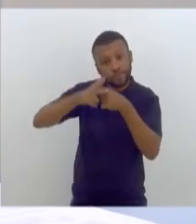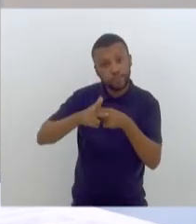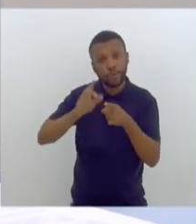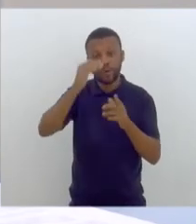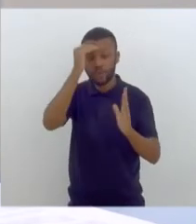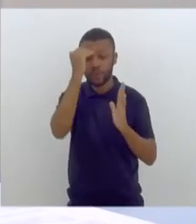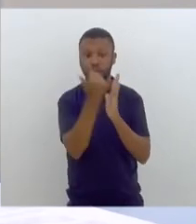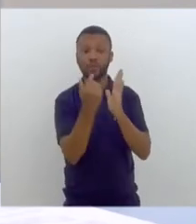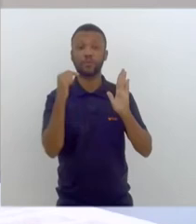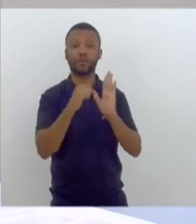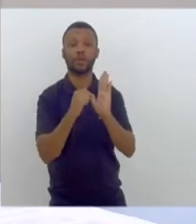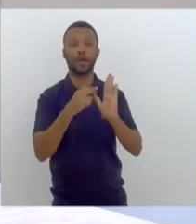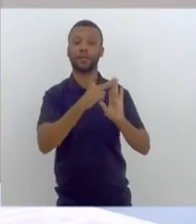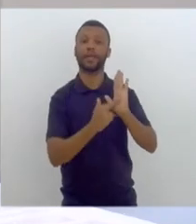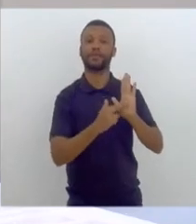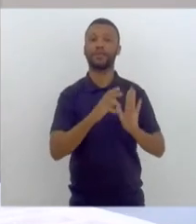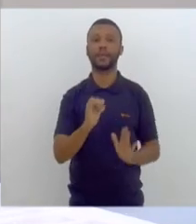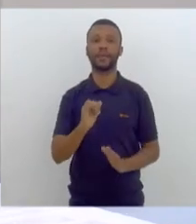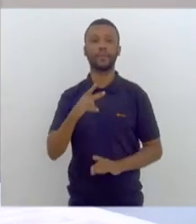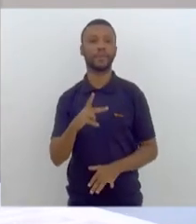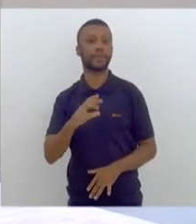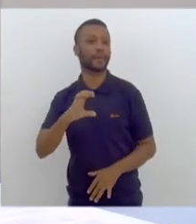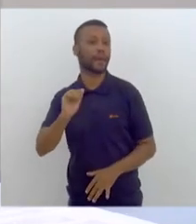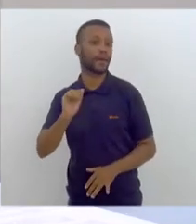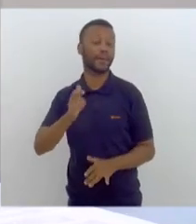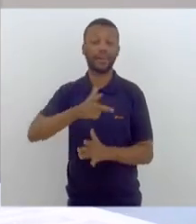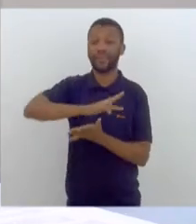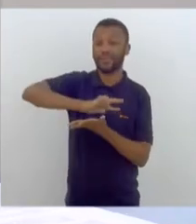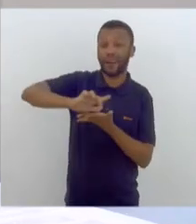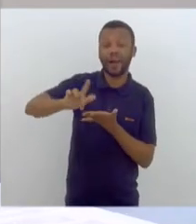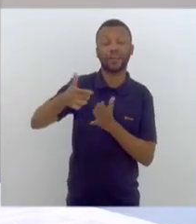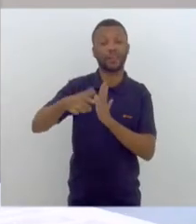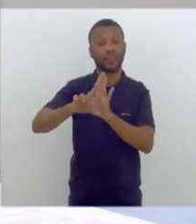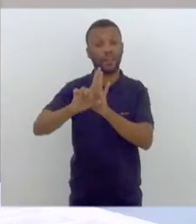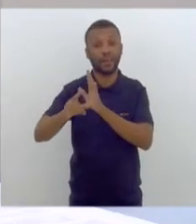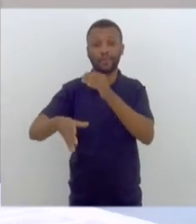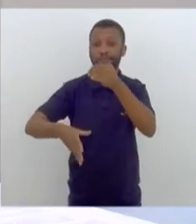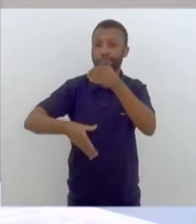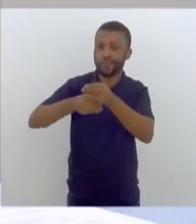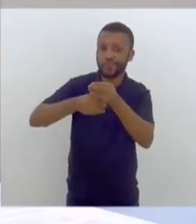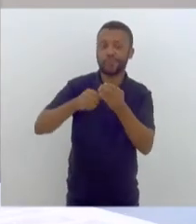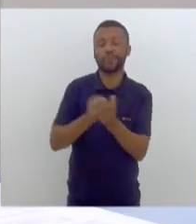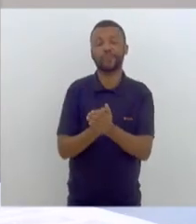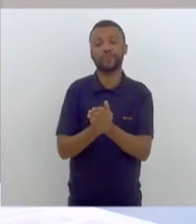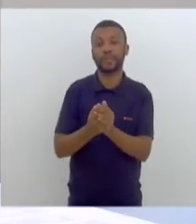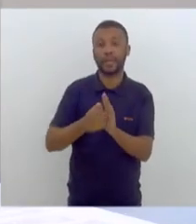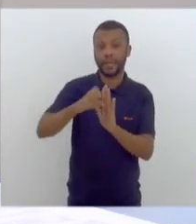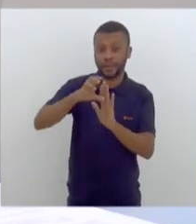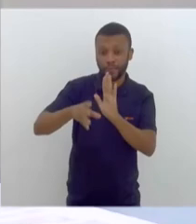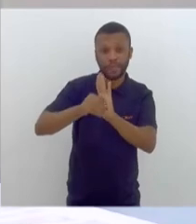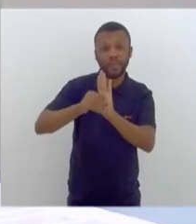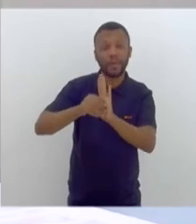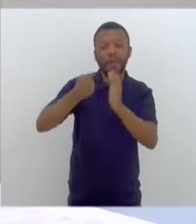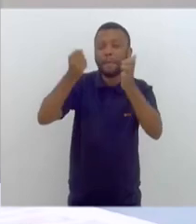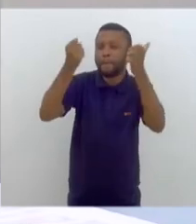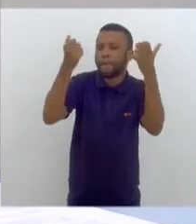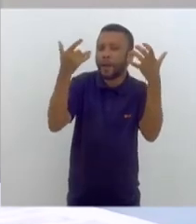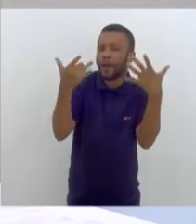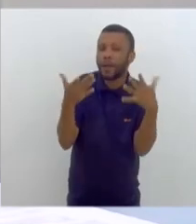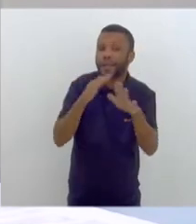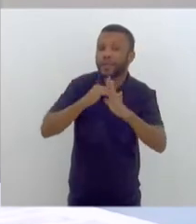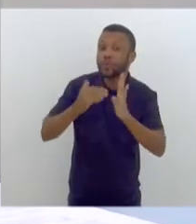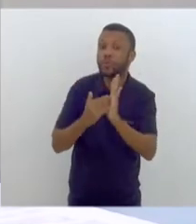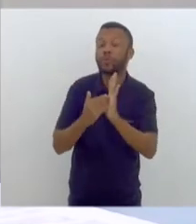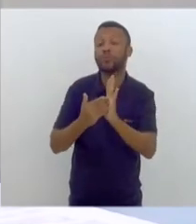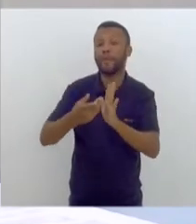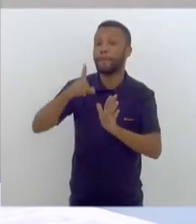pelo IPCA e as diversas leis complementares emendas constitucionais falam em tudo menos em